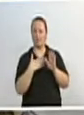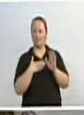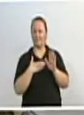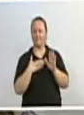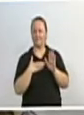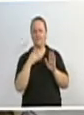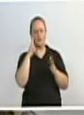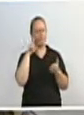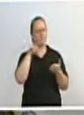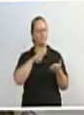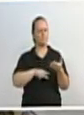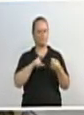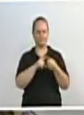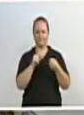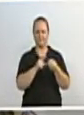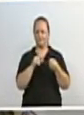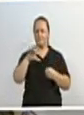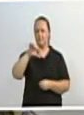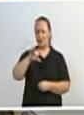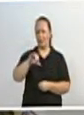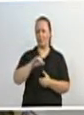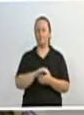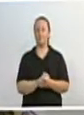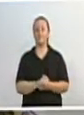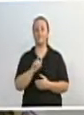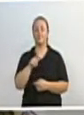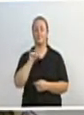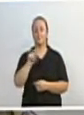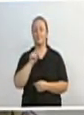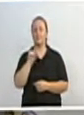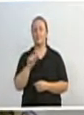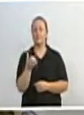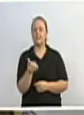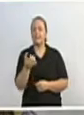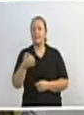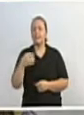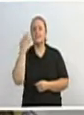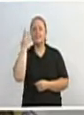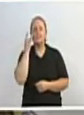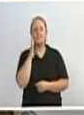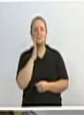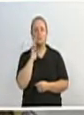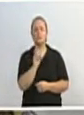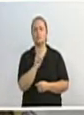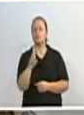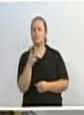dizia que estabelecia em 60 dias, em 30 dias,